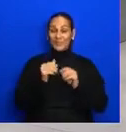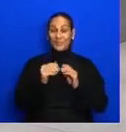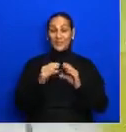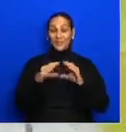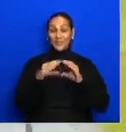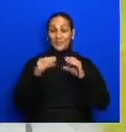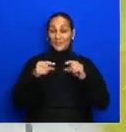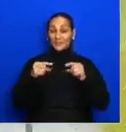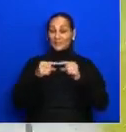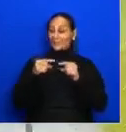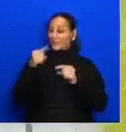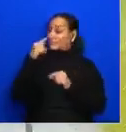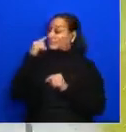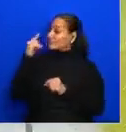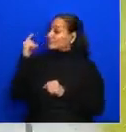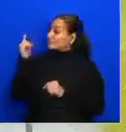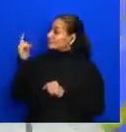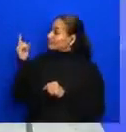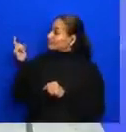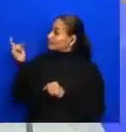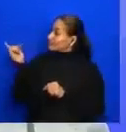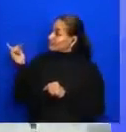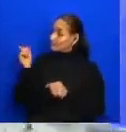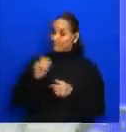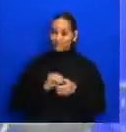Bolas posicionadas, valendo.